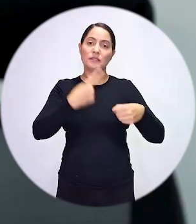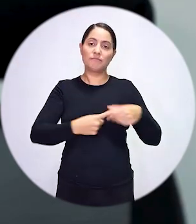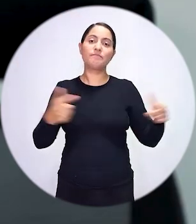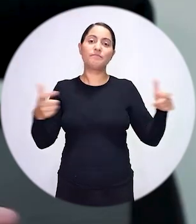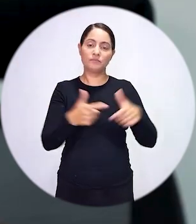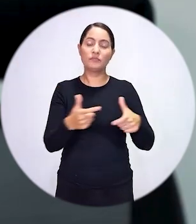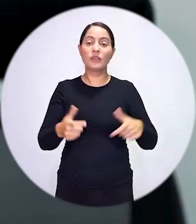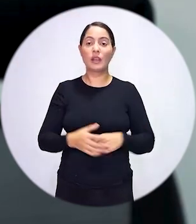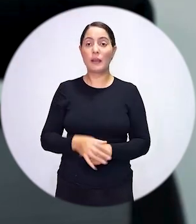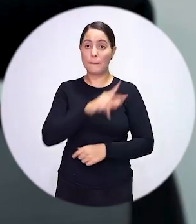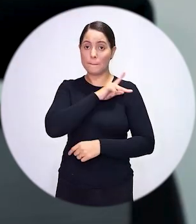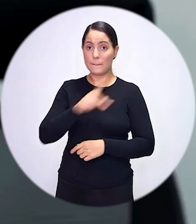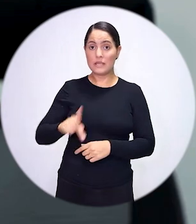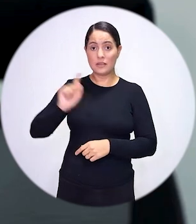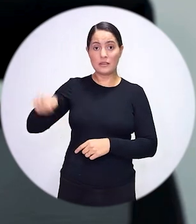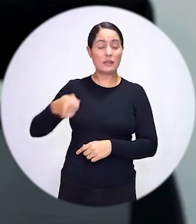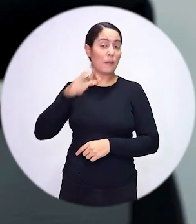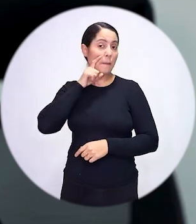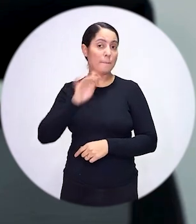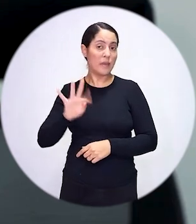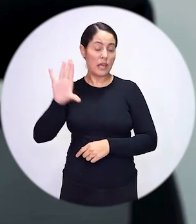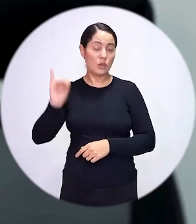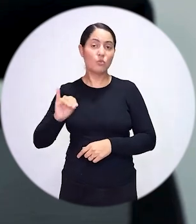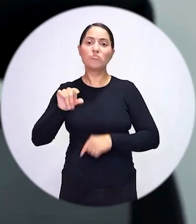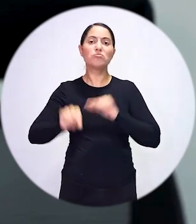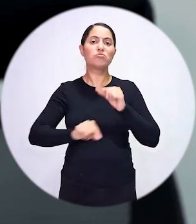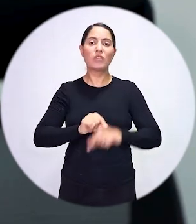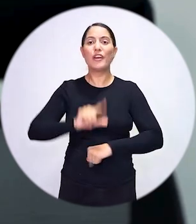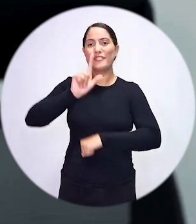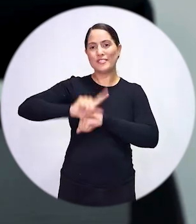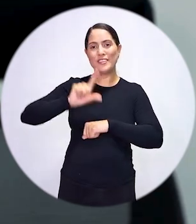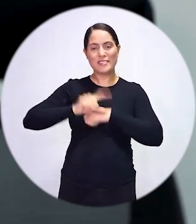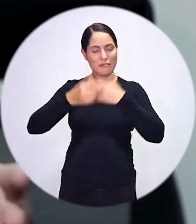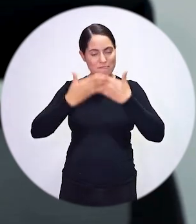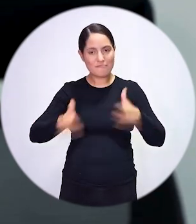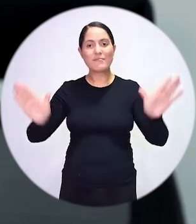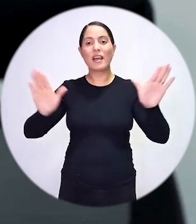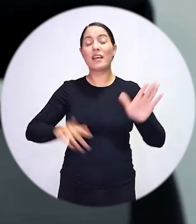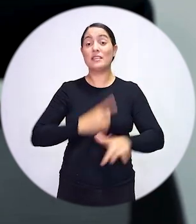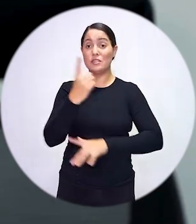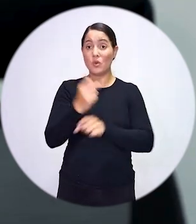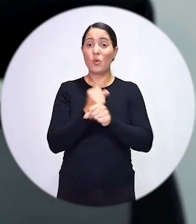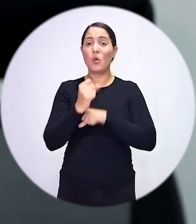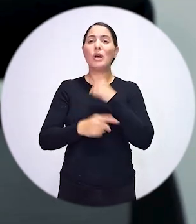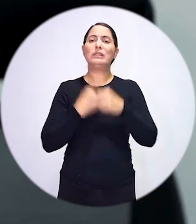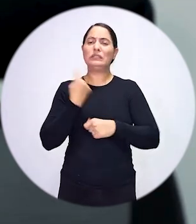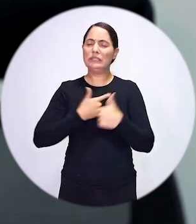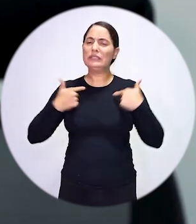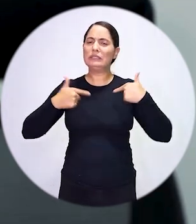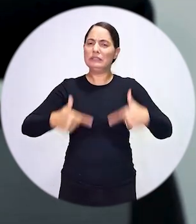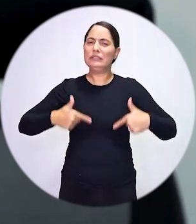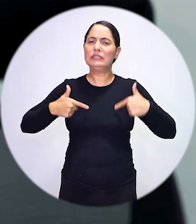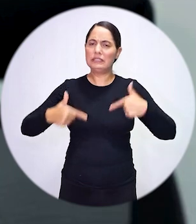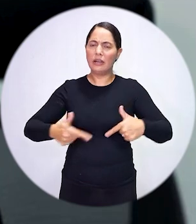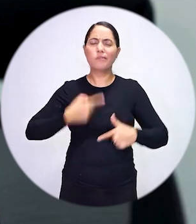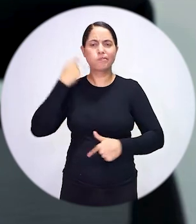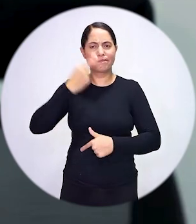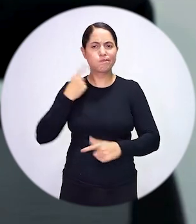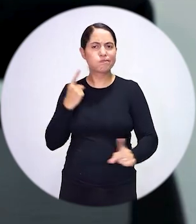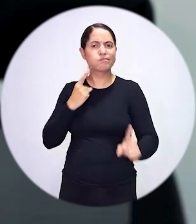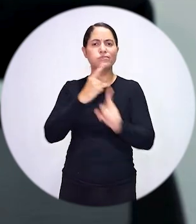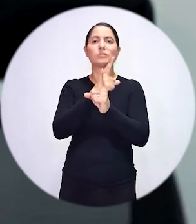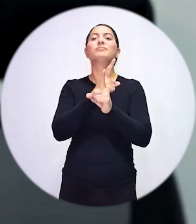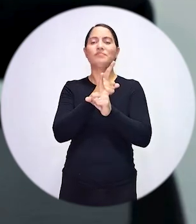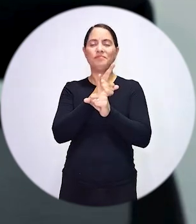projeto de interiorização capitaneado pelo presidente Beto Simonetti nesta gestão de portas abertas. Então pode esperar muito mais. Esse ano, continuamos indo